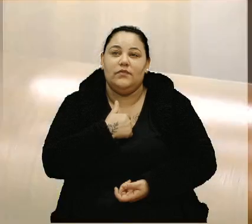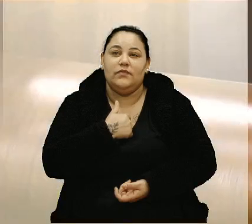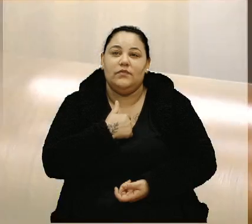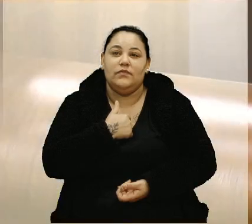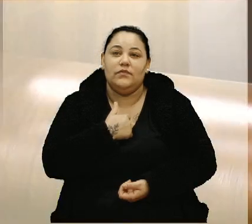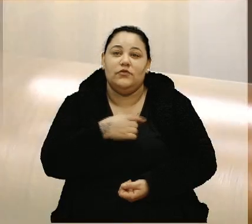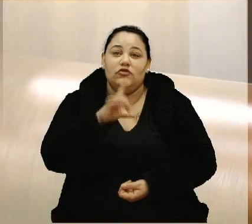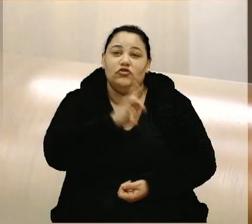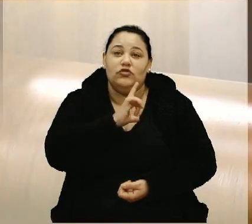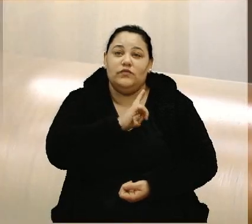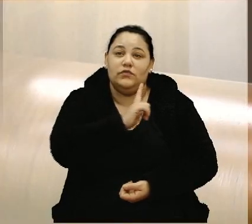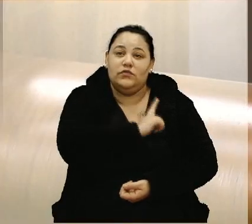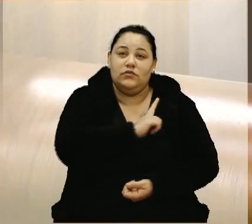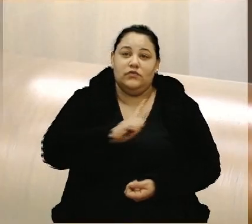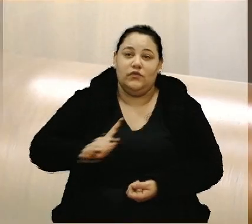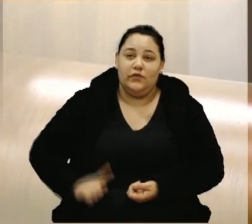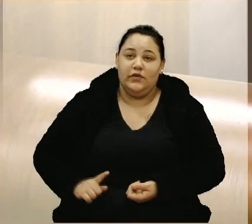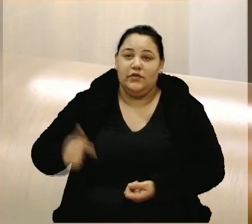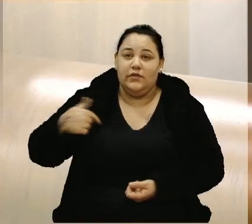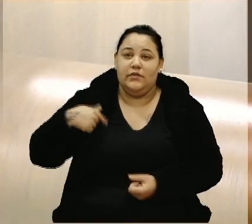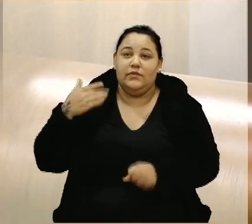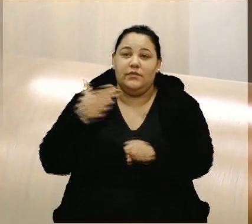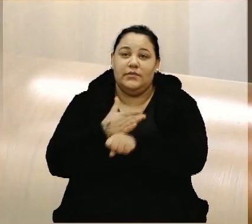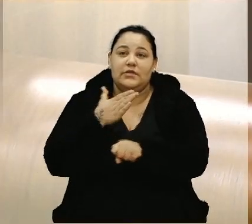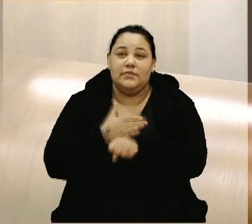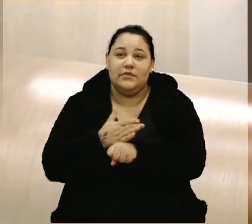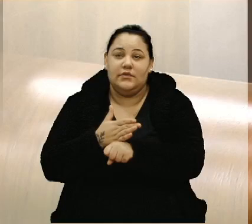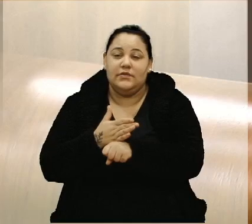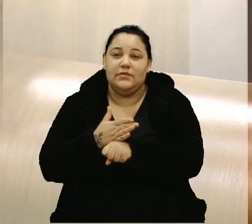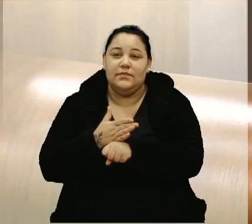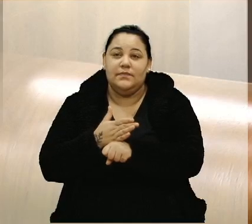no governo que eu fiz parte,